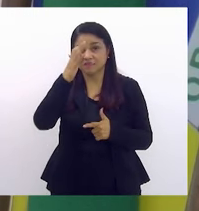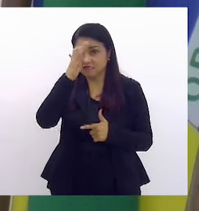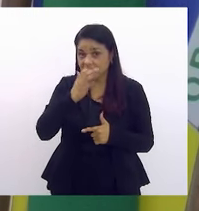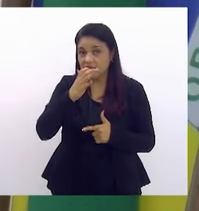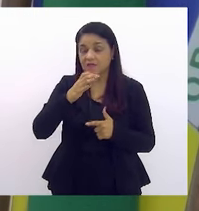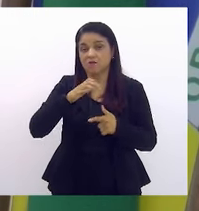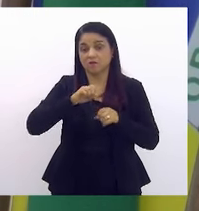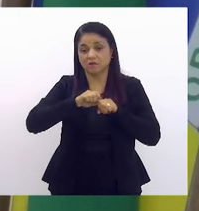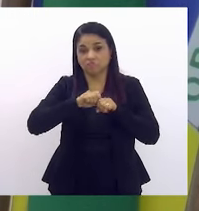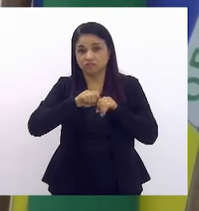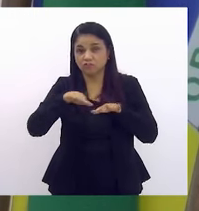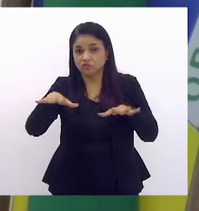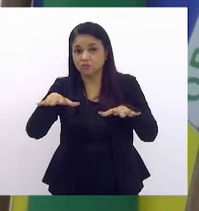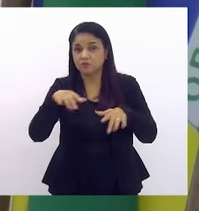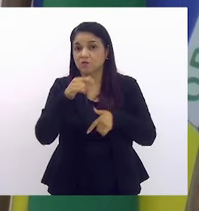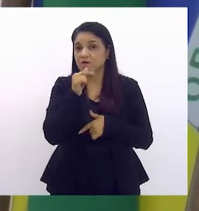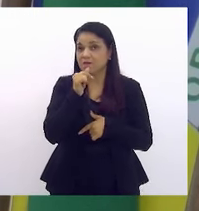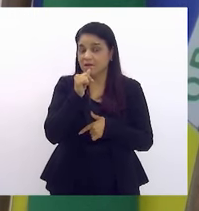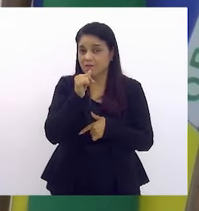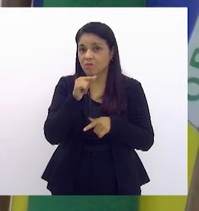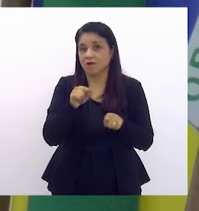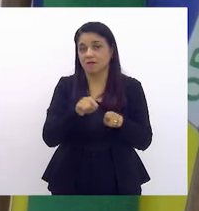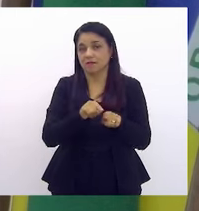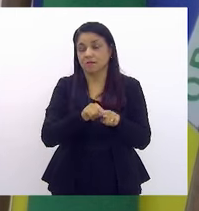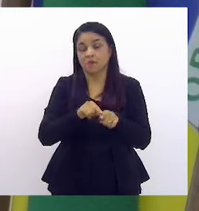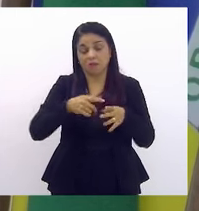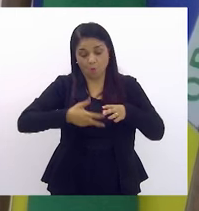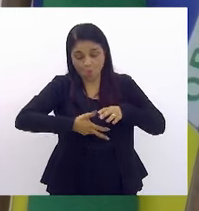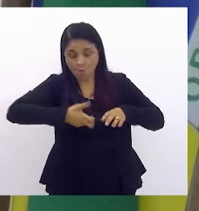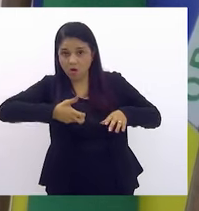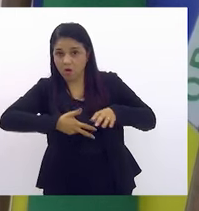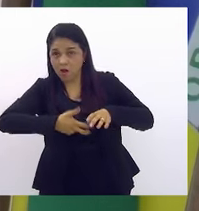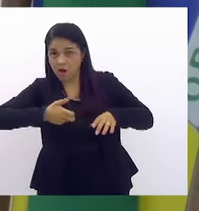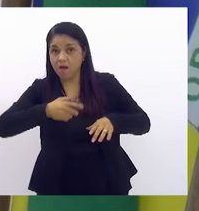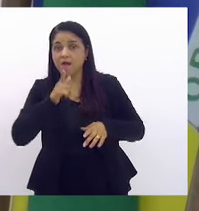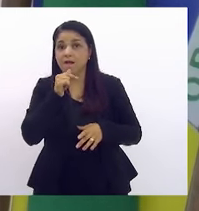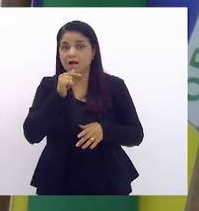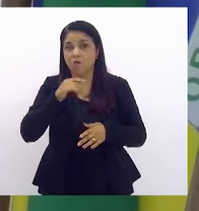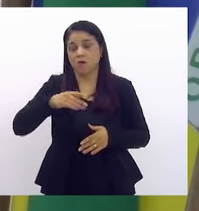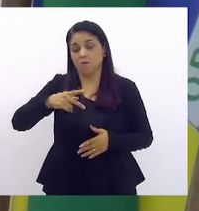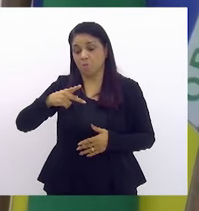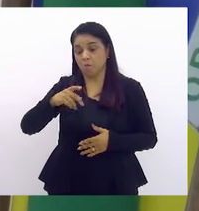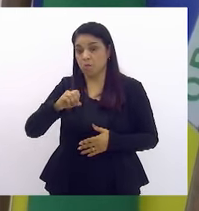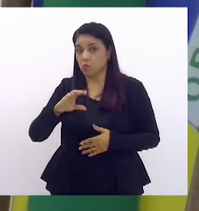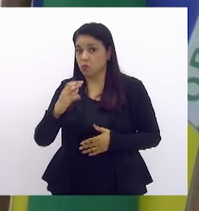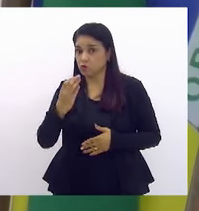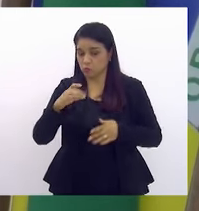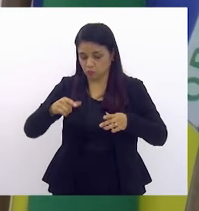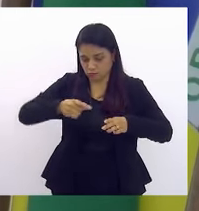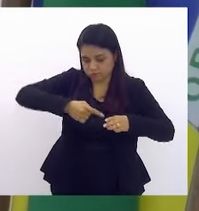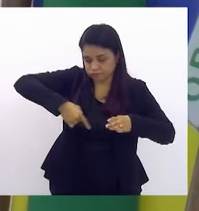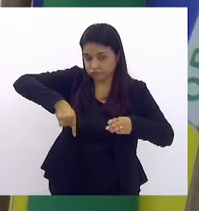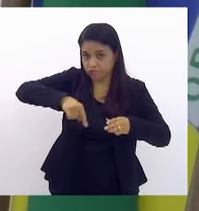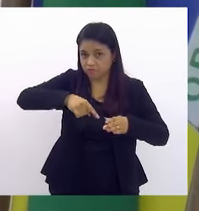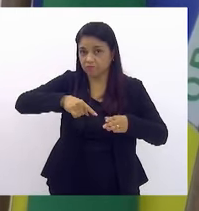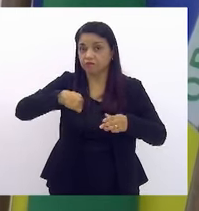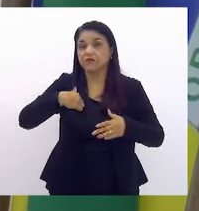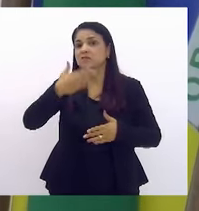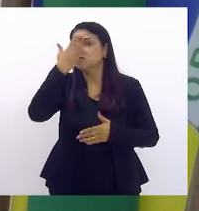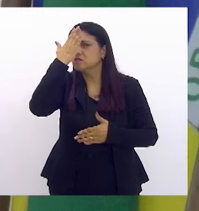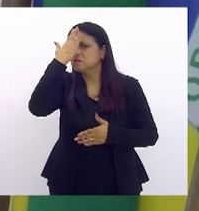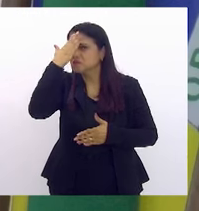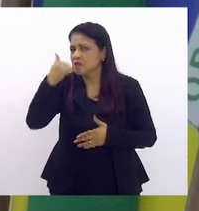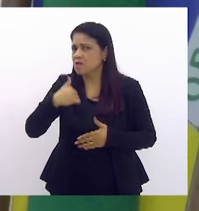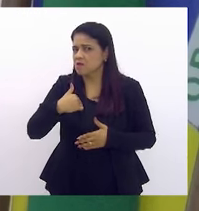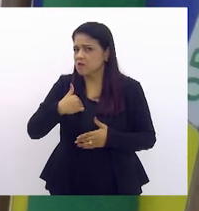água, a gente tem captação de água de poço, né? E que eu saiba, muitos poucos